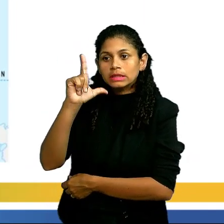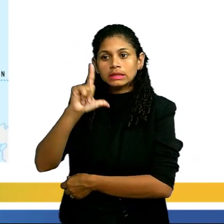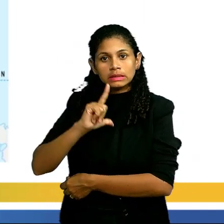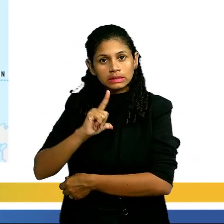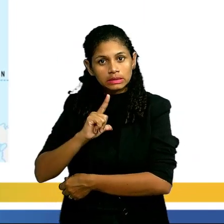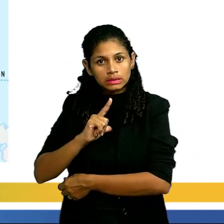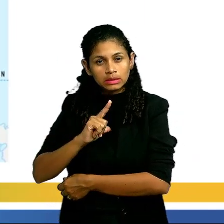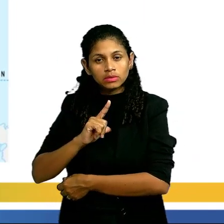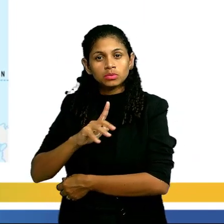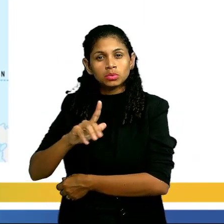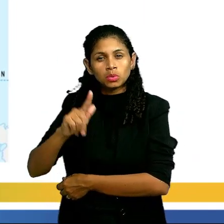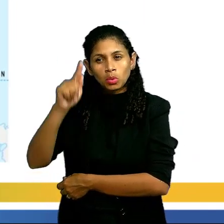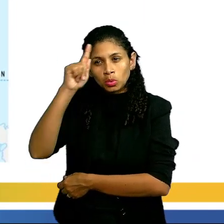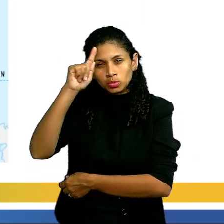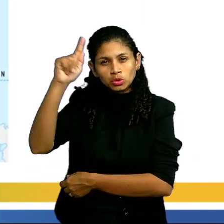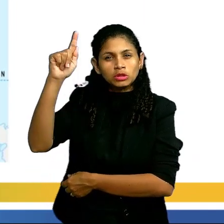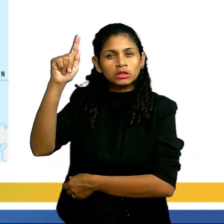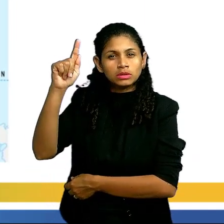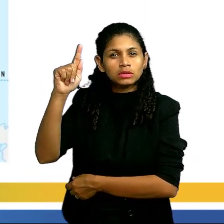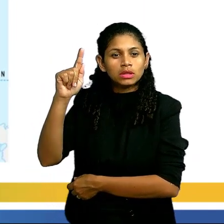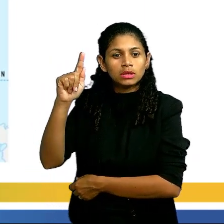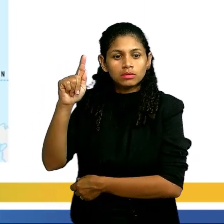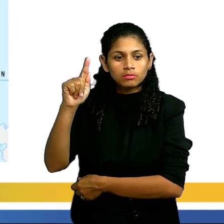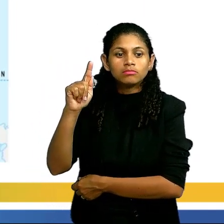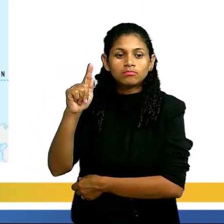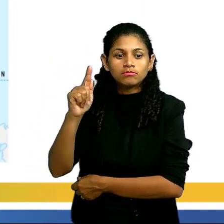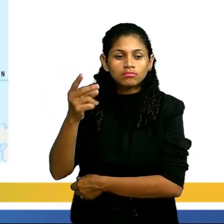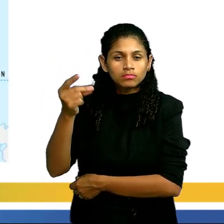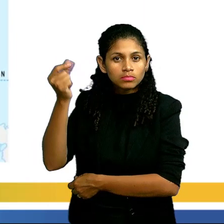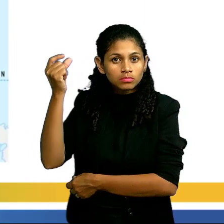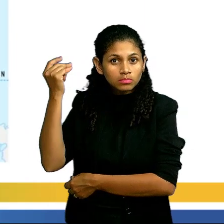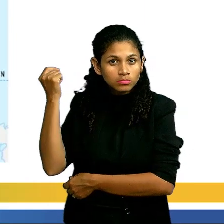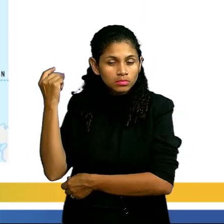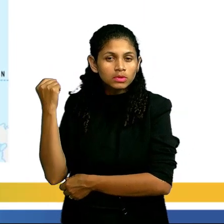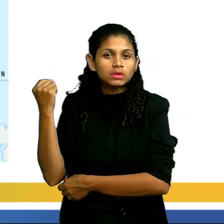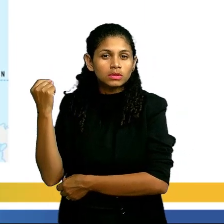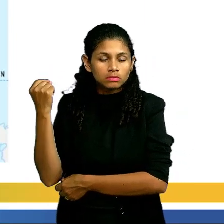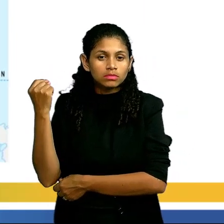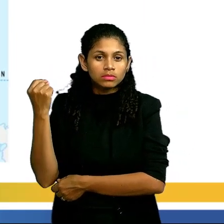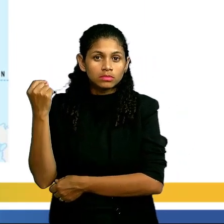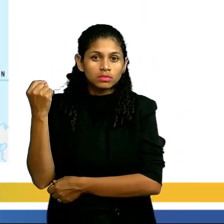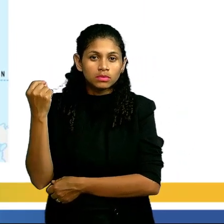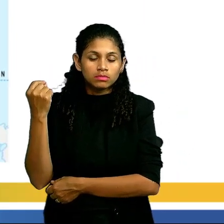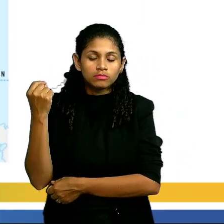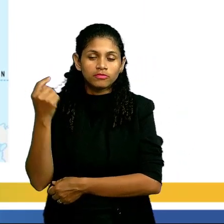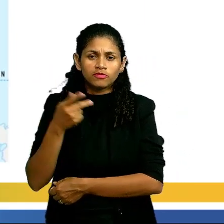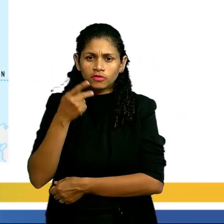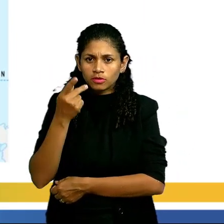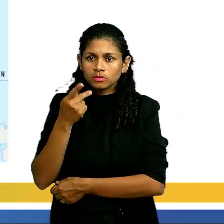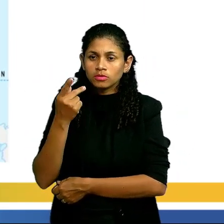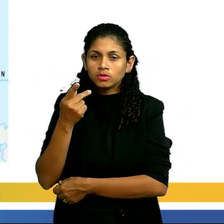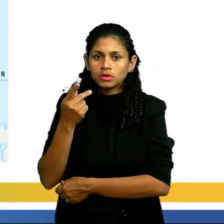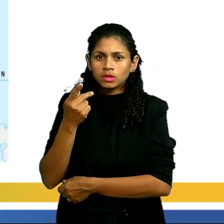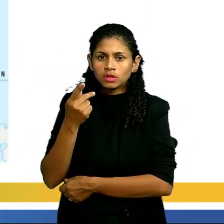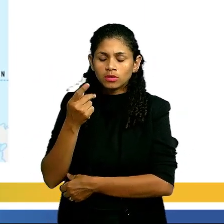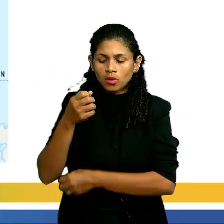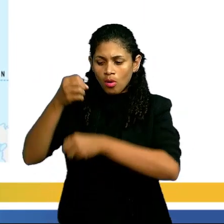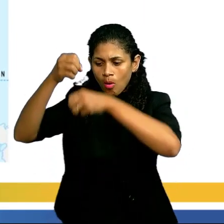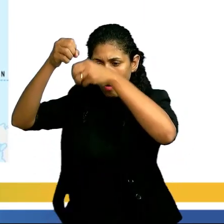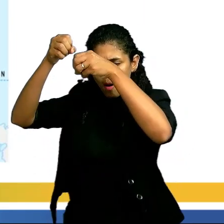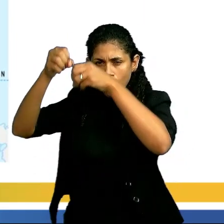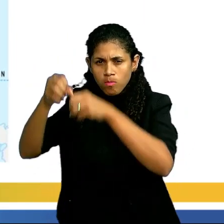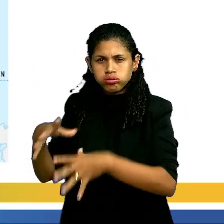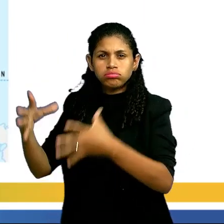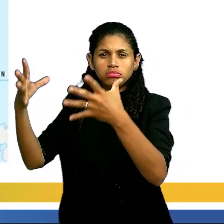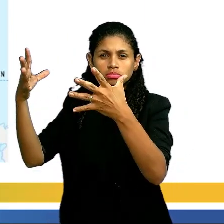das Coreias, soltando uma bomba atômica. E é lógico que a ONU deu 3 pulos para frente e disse que não iria permitir, né, obrigando,